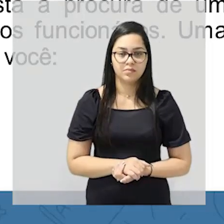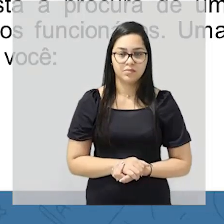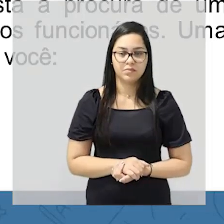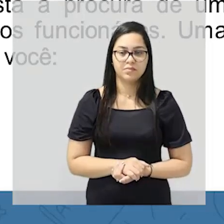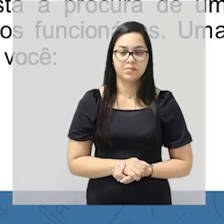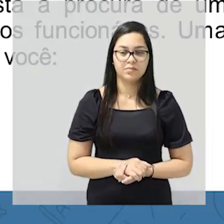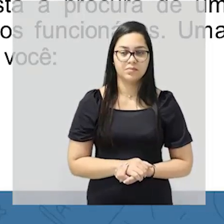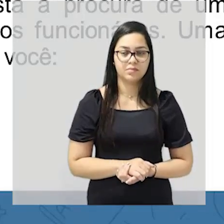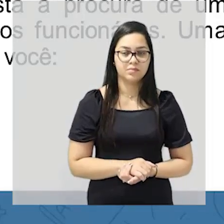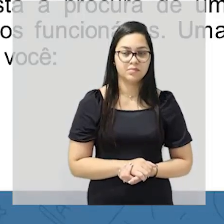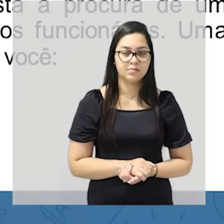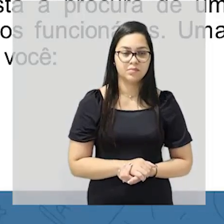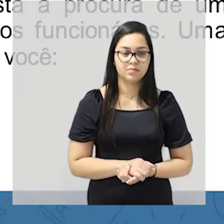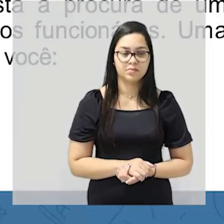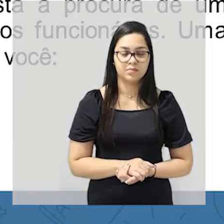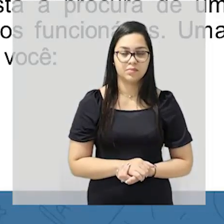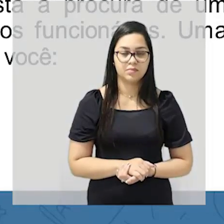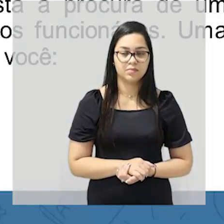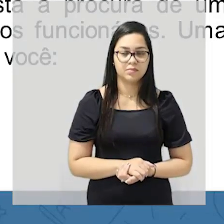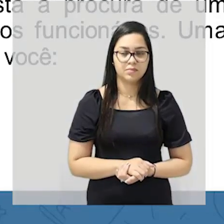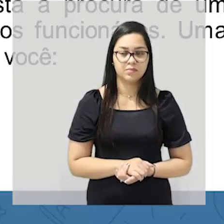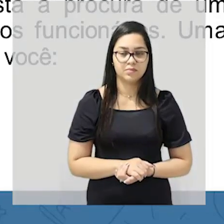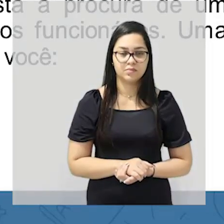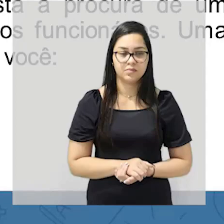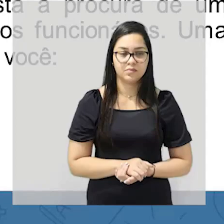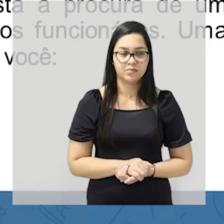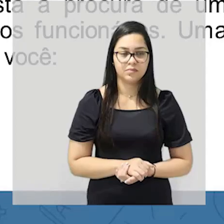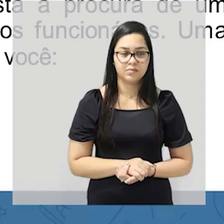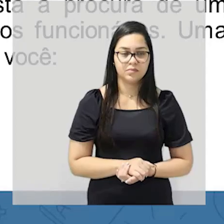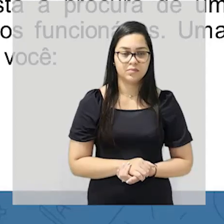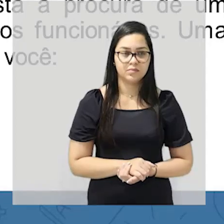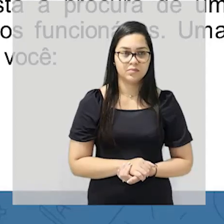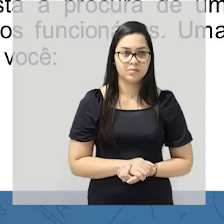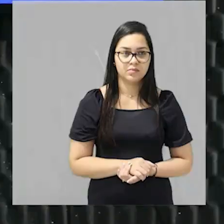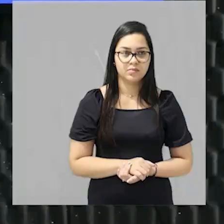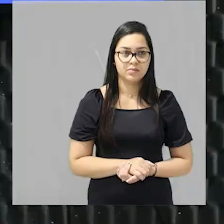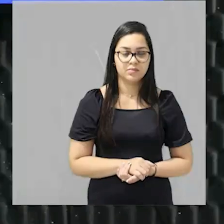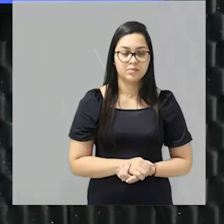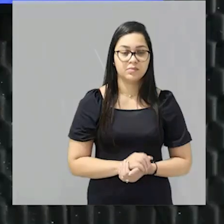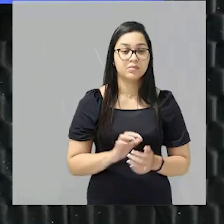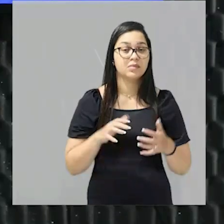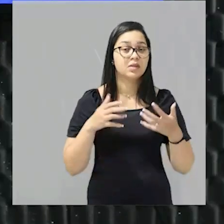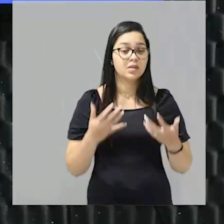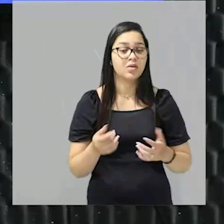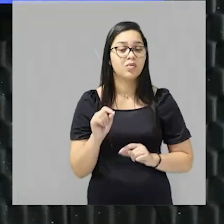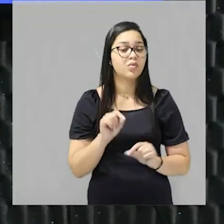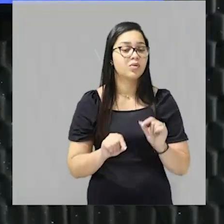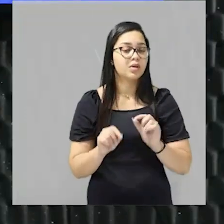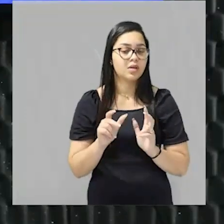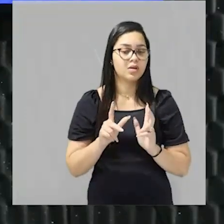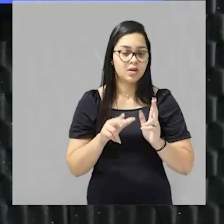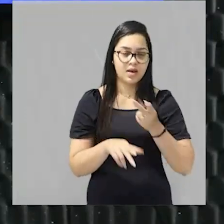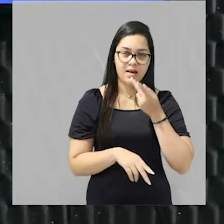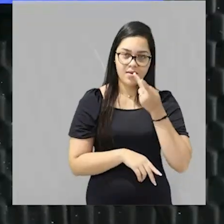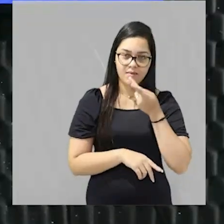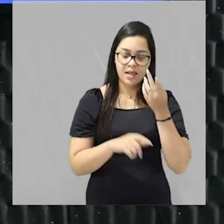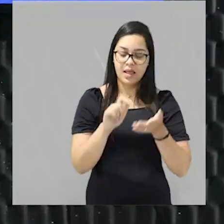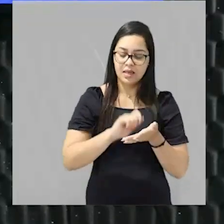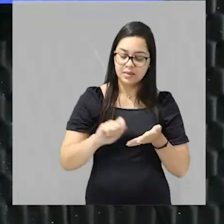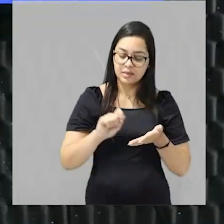certo? Eu estou usando de forma corriqueira um conceito que eu poderia ser usado cientificamente de outro